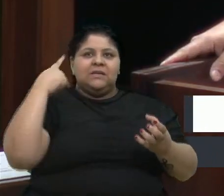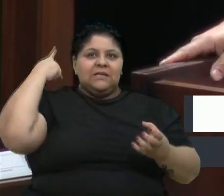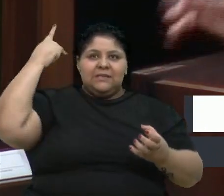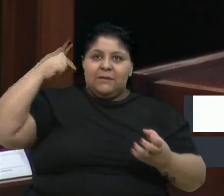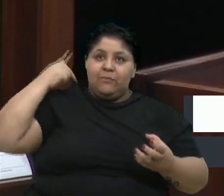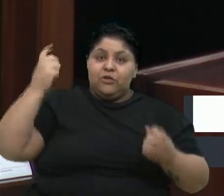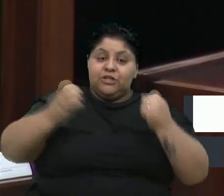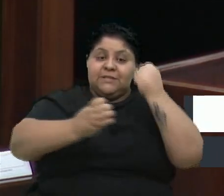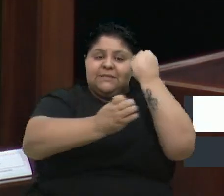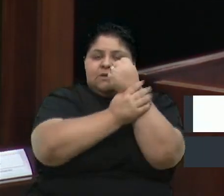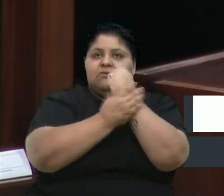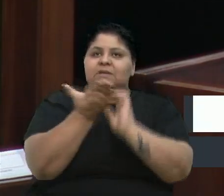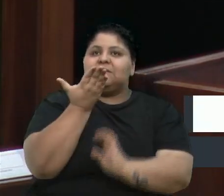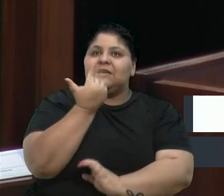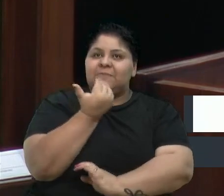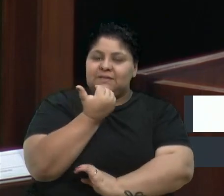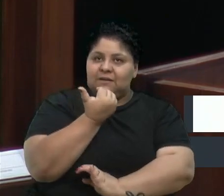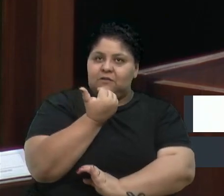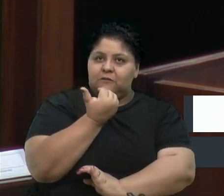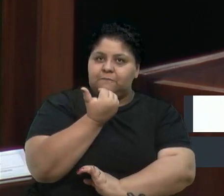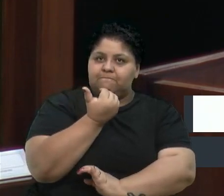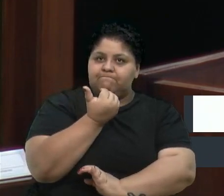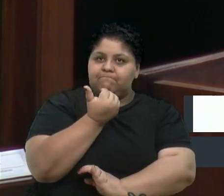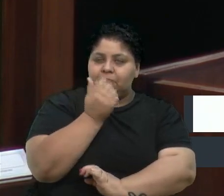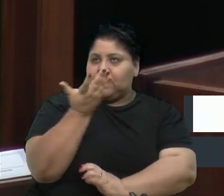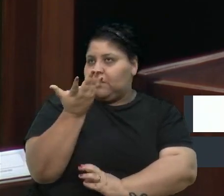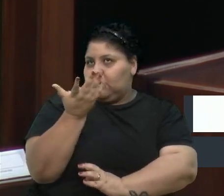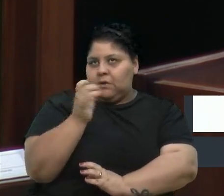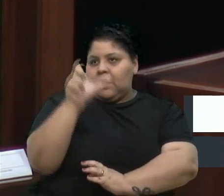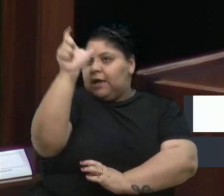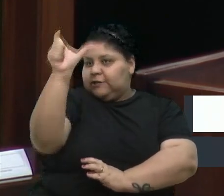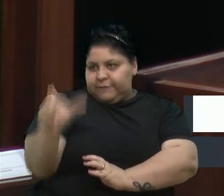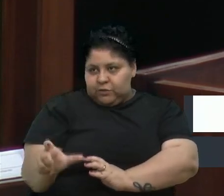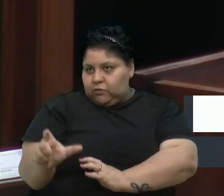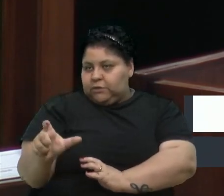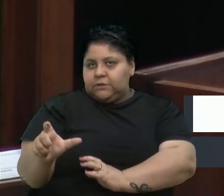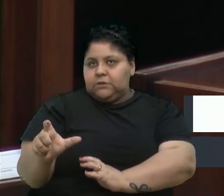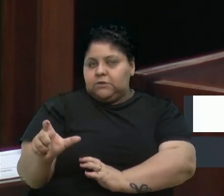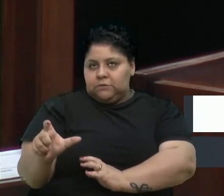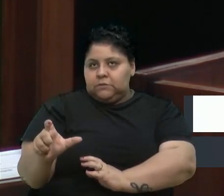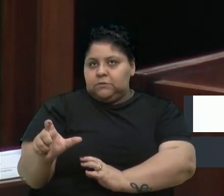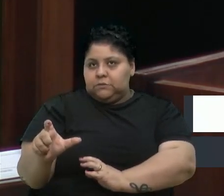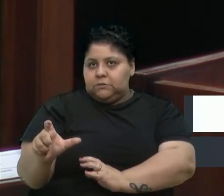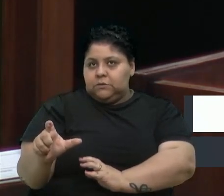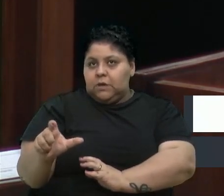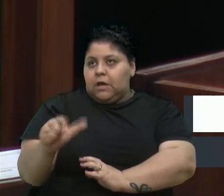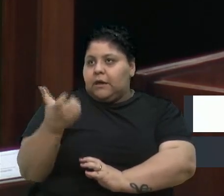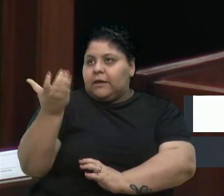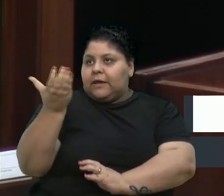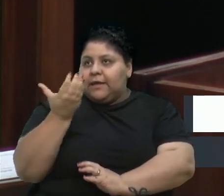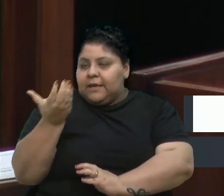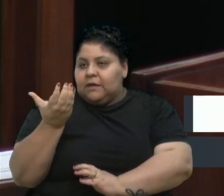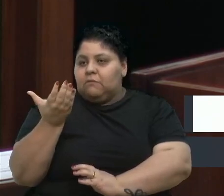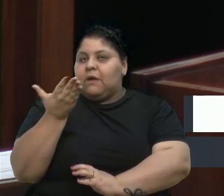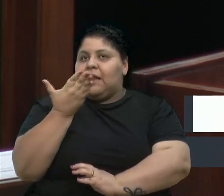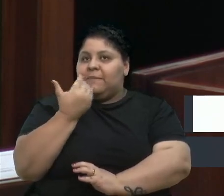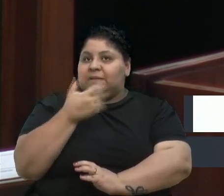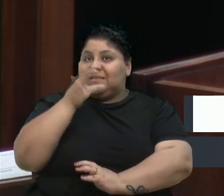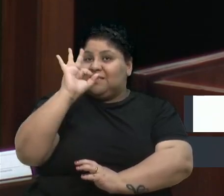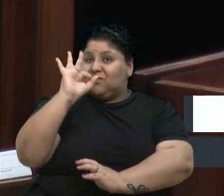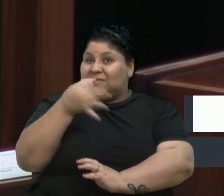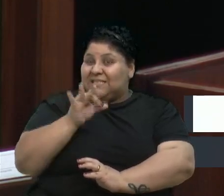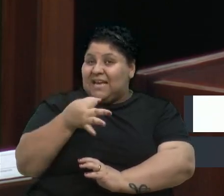alimentar, onde as pessoas buscavam, né, a alimentação adequada com um